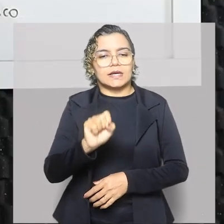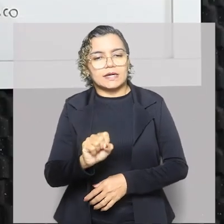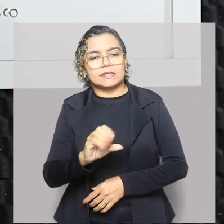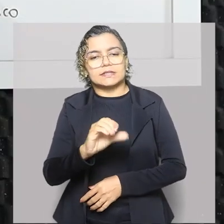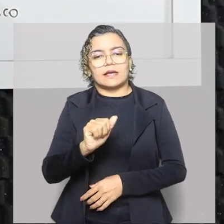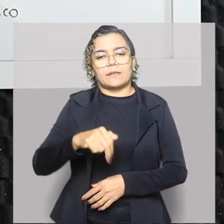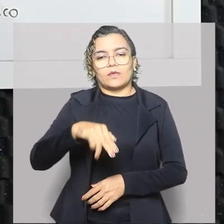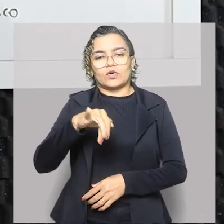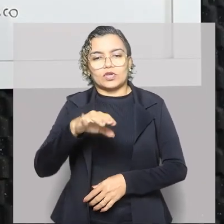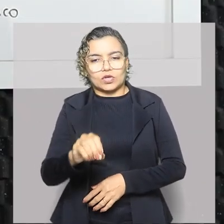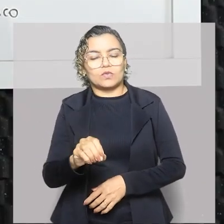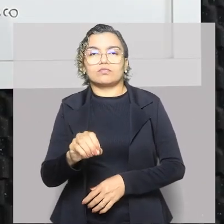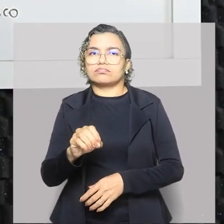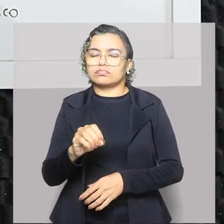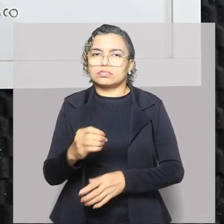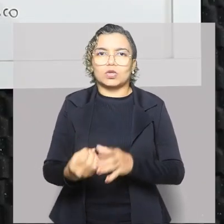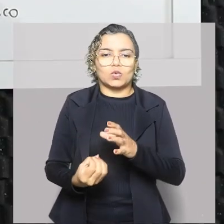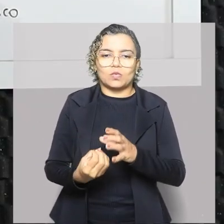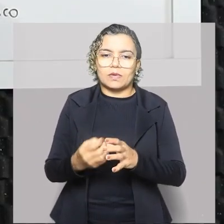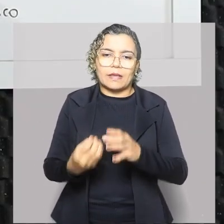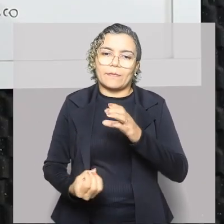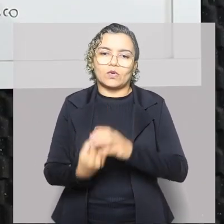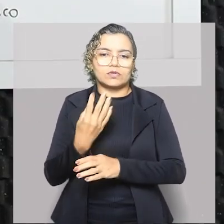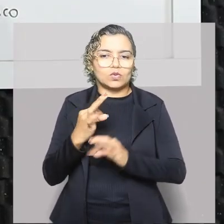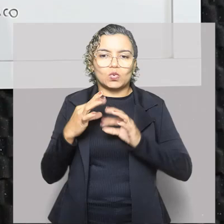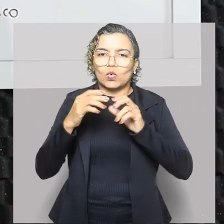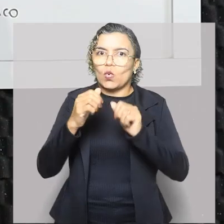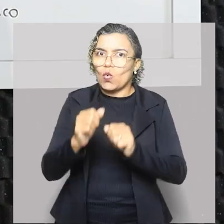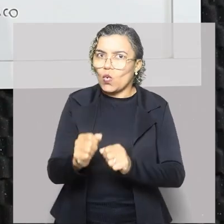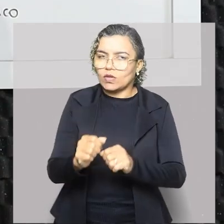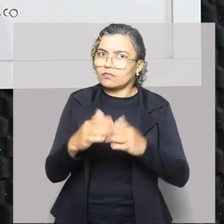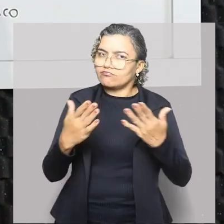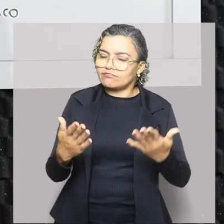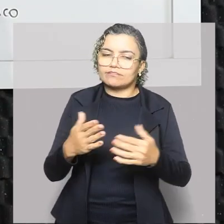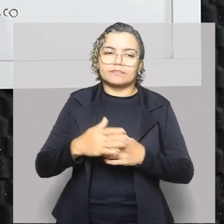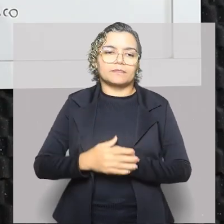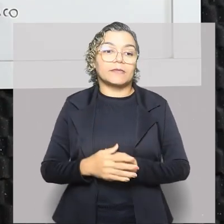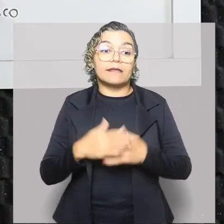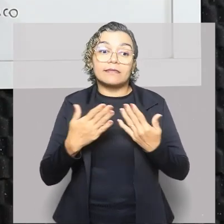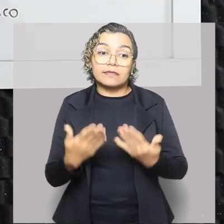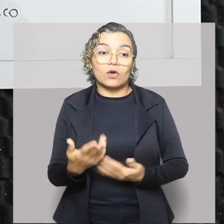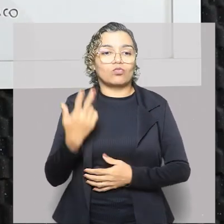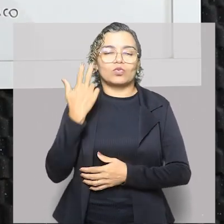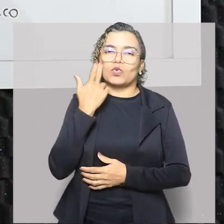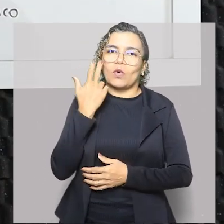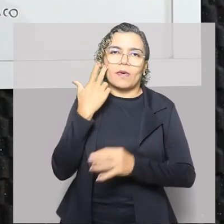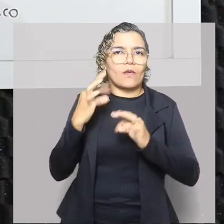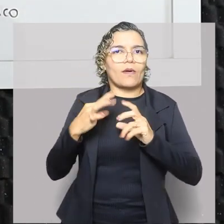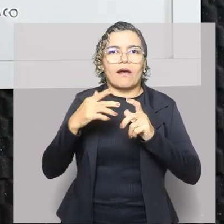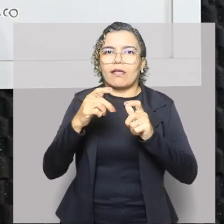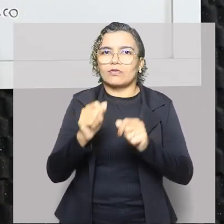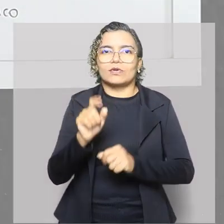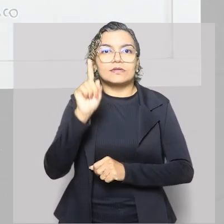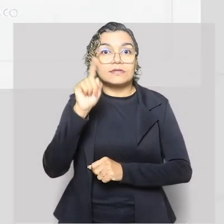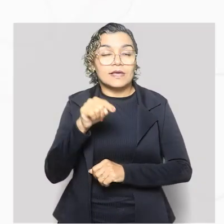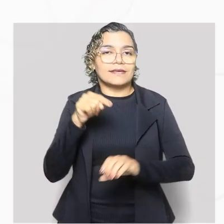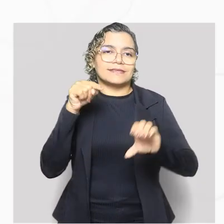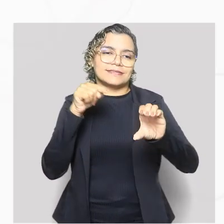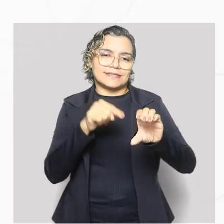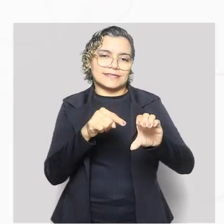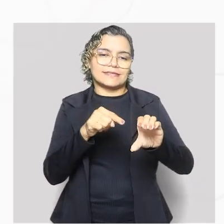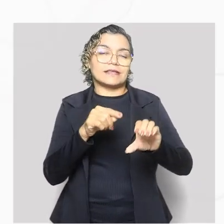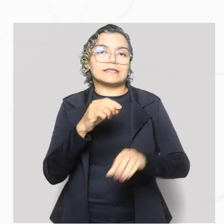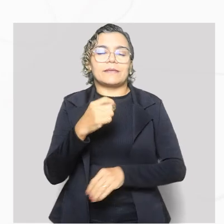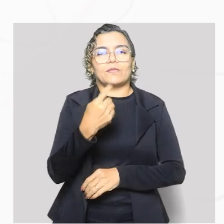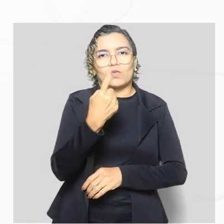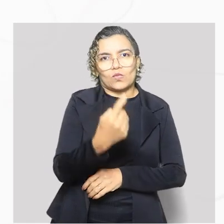orgânica. Nem todos, né, os indivíduos vão fazer isso. Então, o que seria comum a todos os indivíduos seria a afirmativa 1